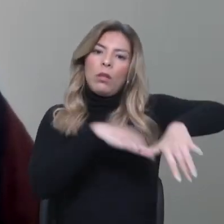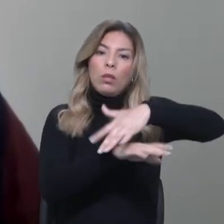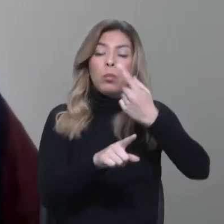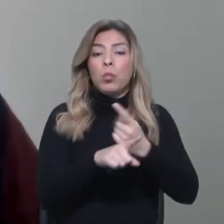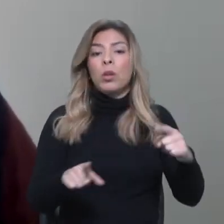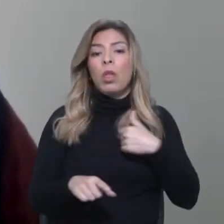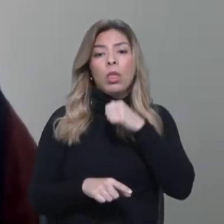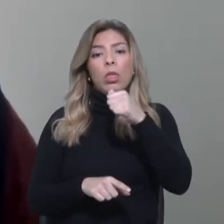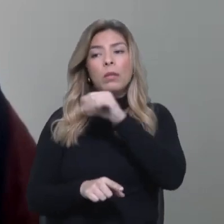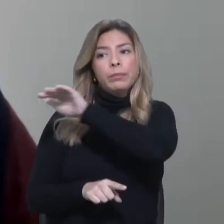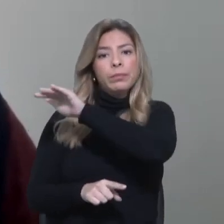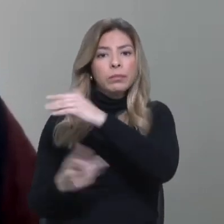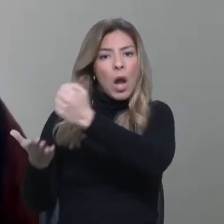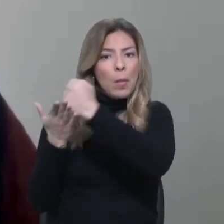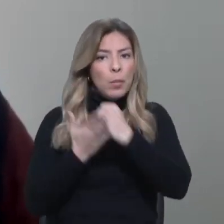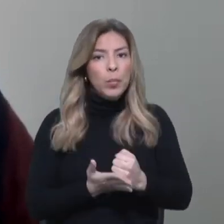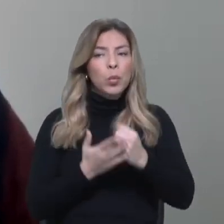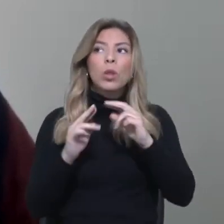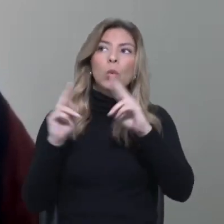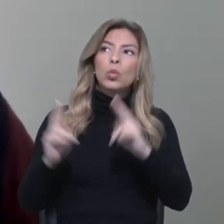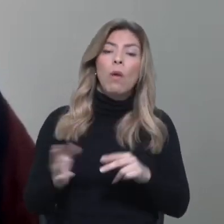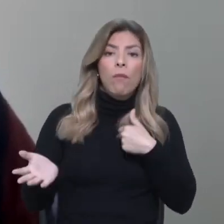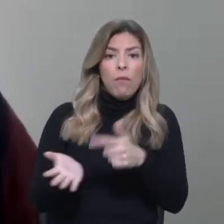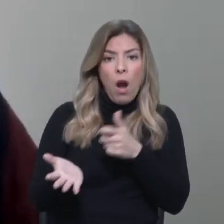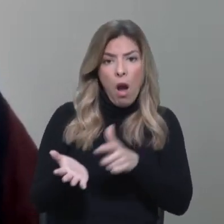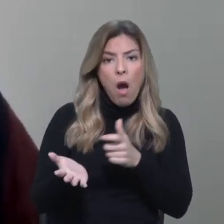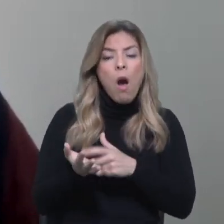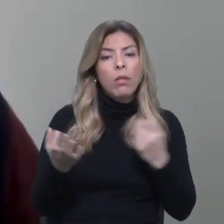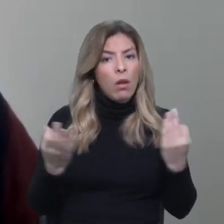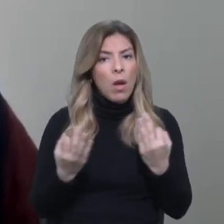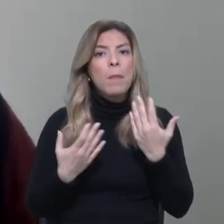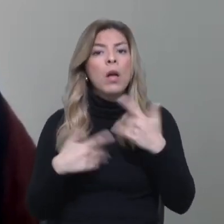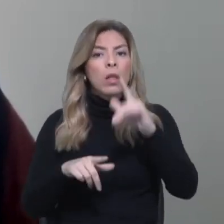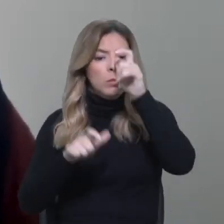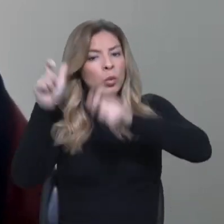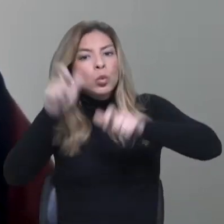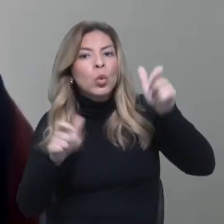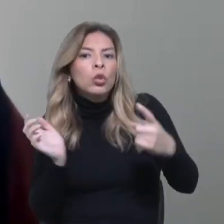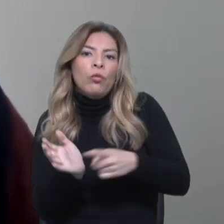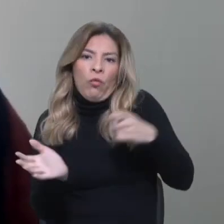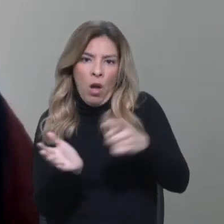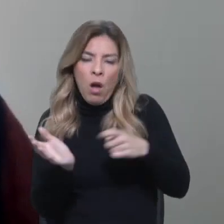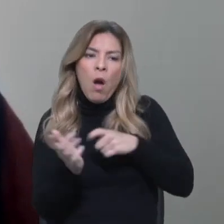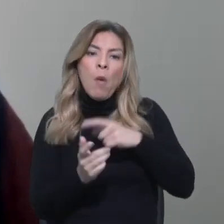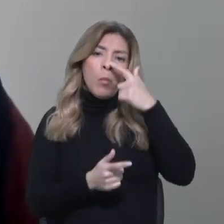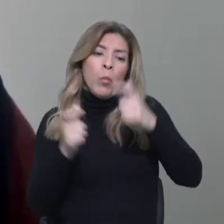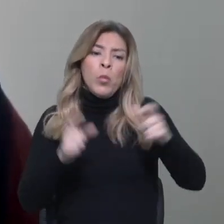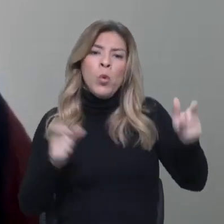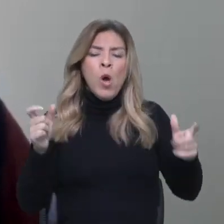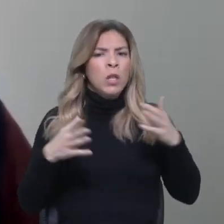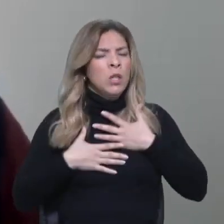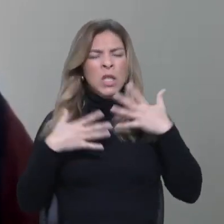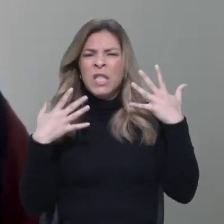necessário em termos internacionais, mas sobretudo também meios humanos. Há uma exaustão de muitas forças